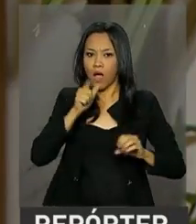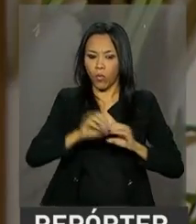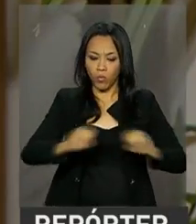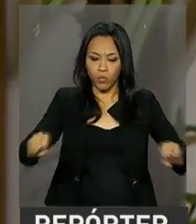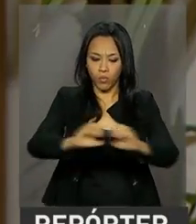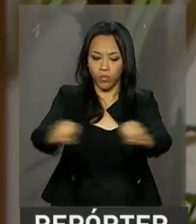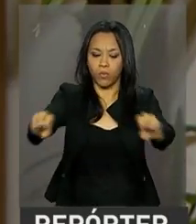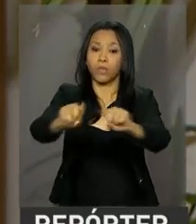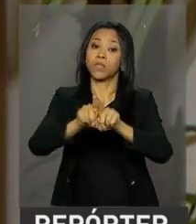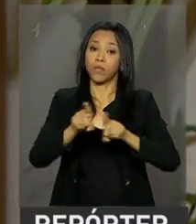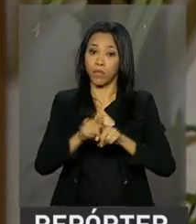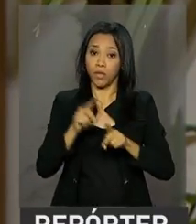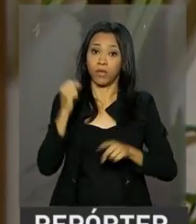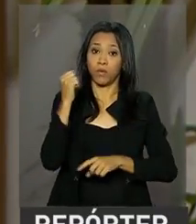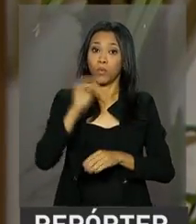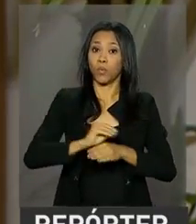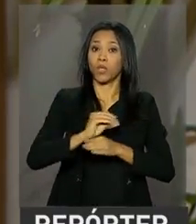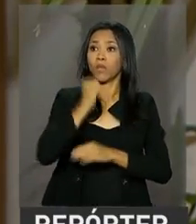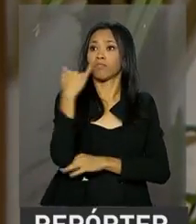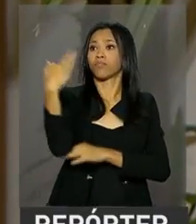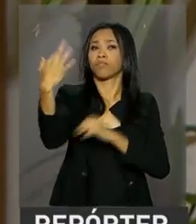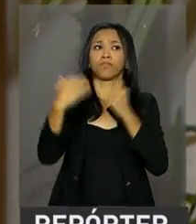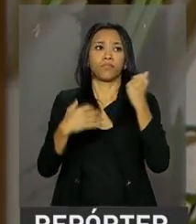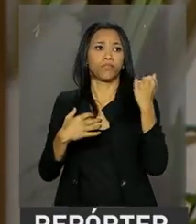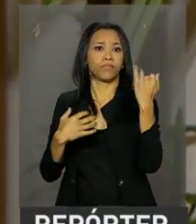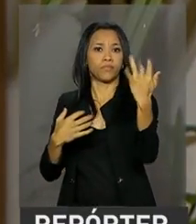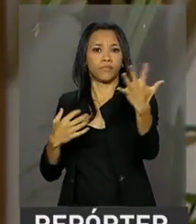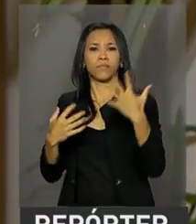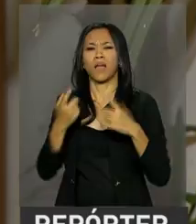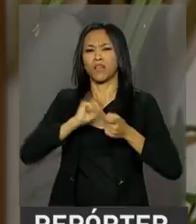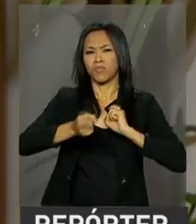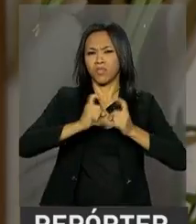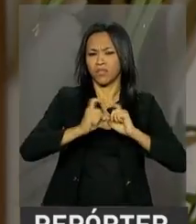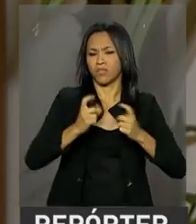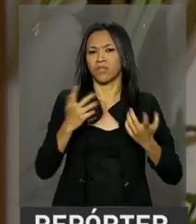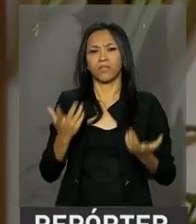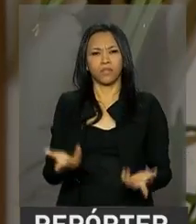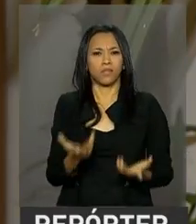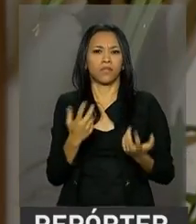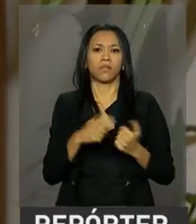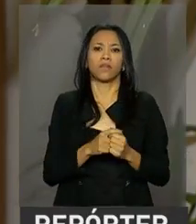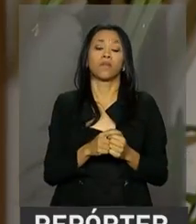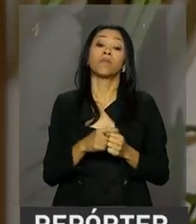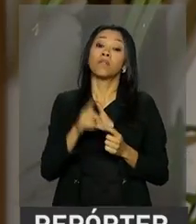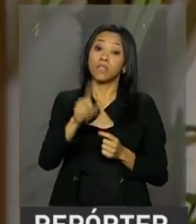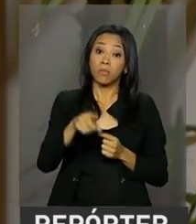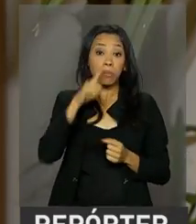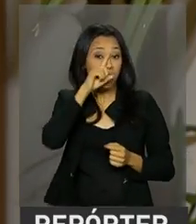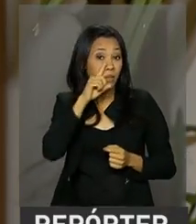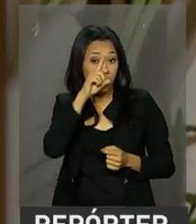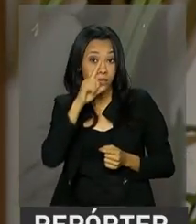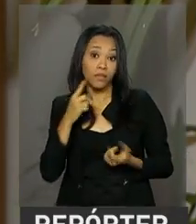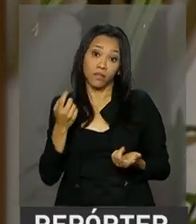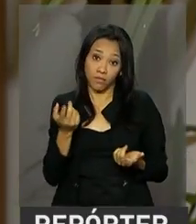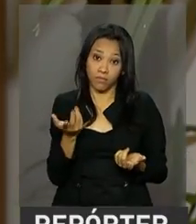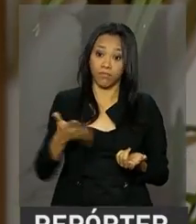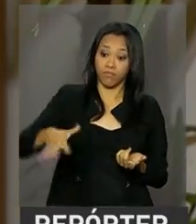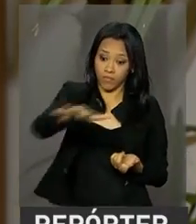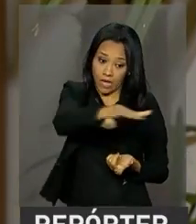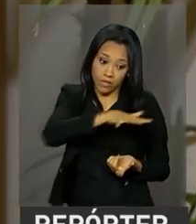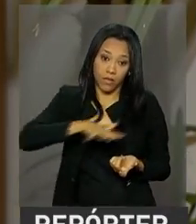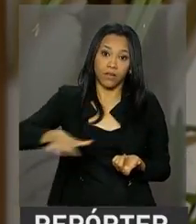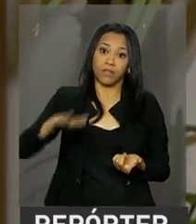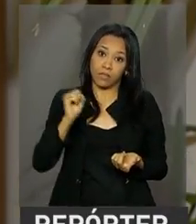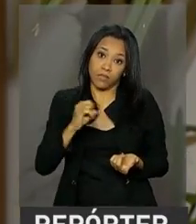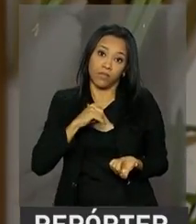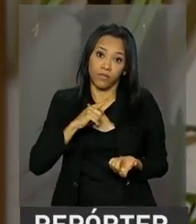medidas ambientais, de medidas de correção, de administração ou de eliminação de riscos, quando for o caso, de